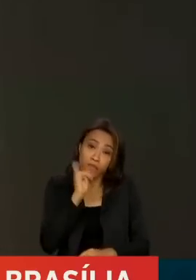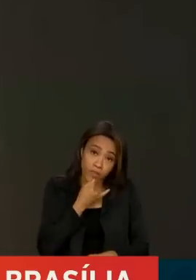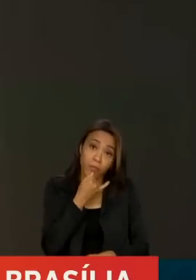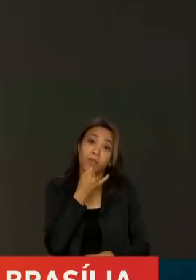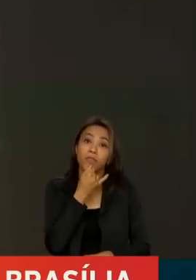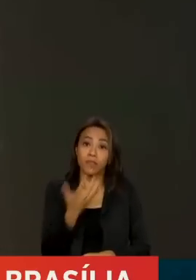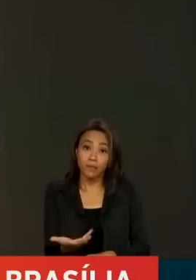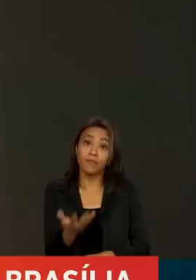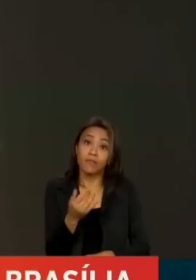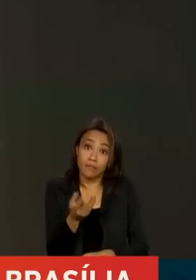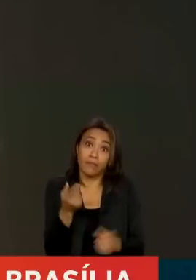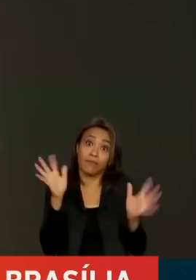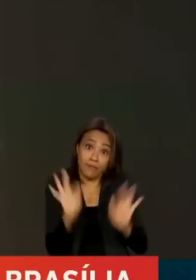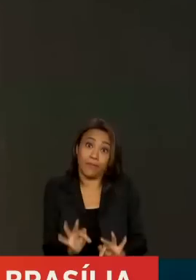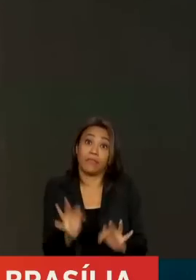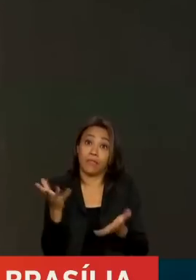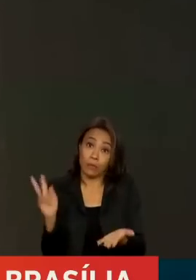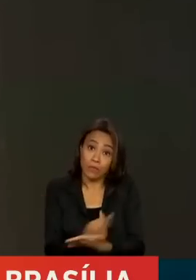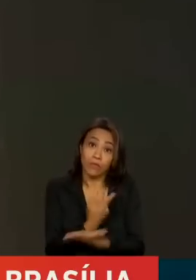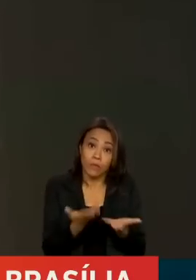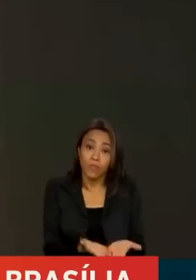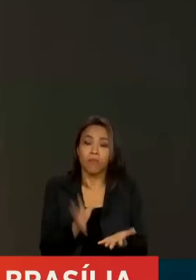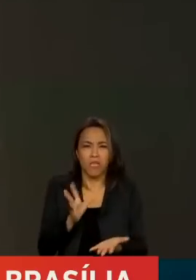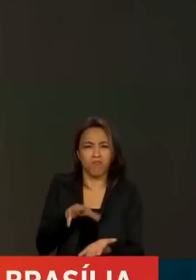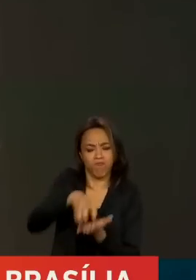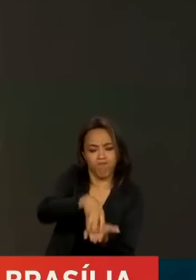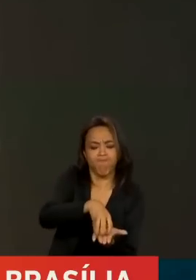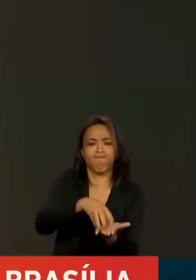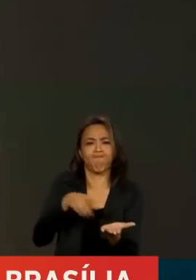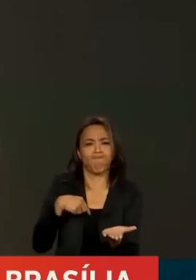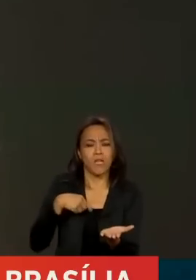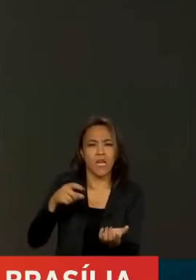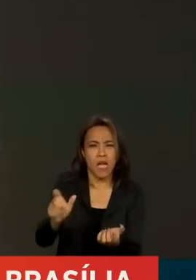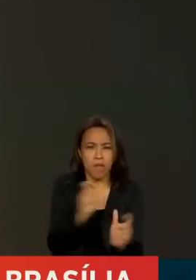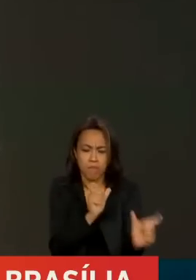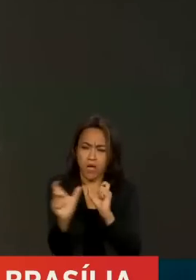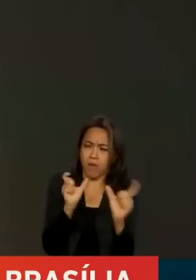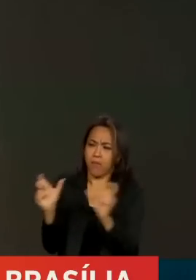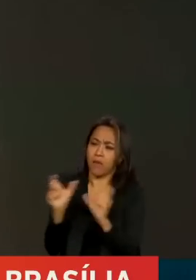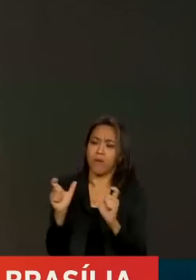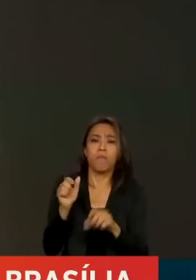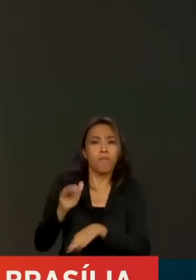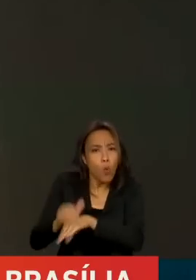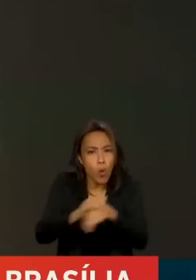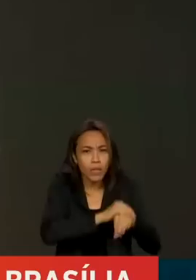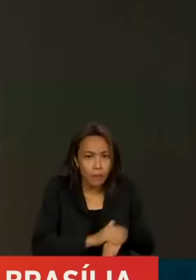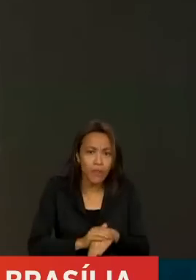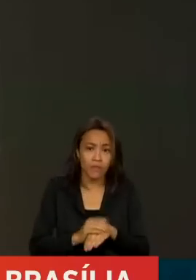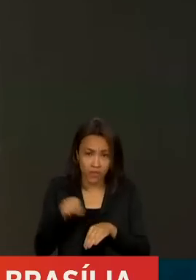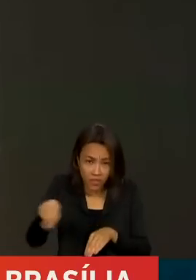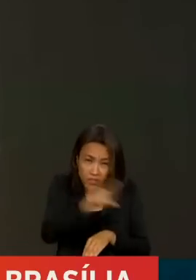resistiram desinformação em massa manipulação ameaças terroristas não